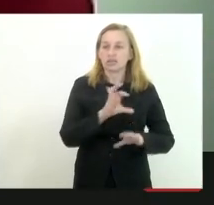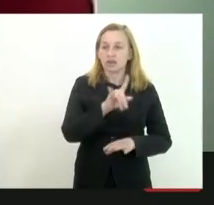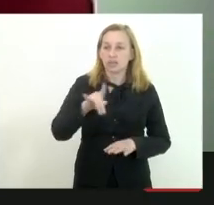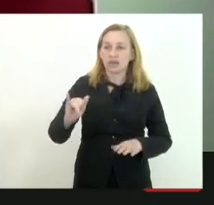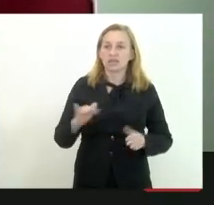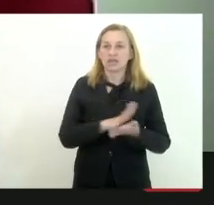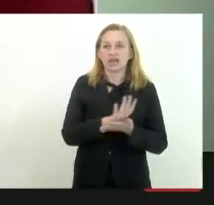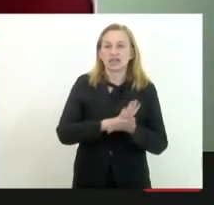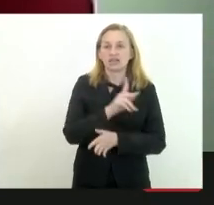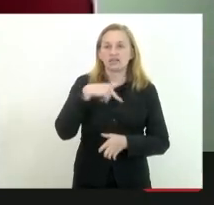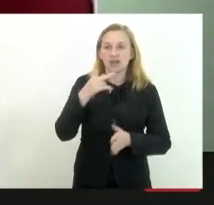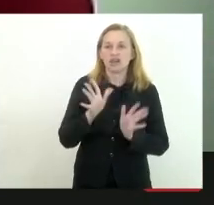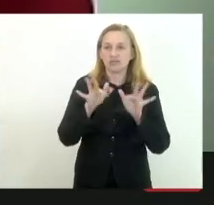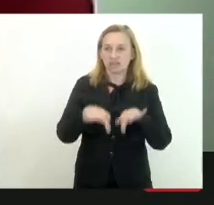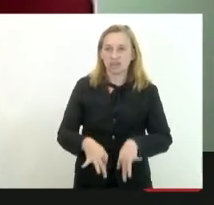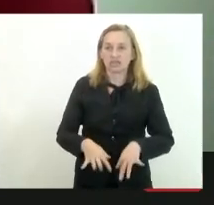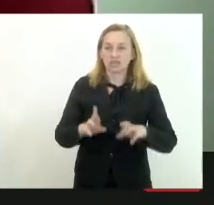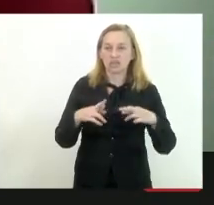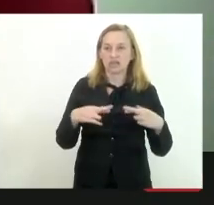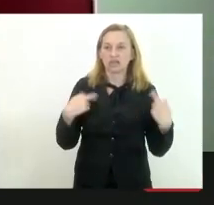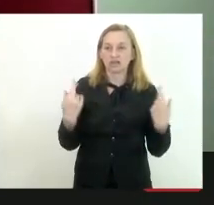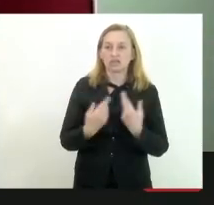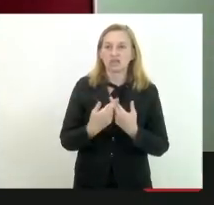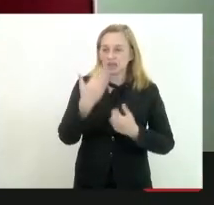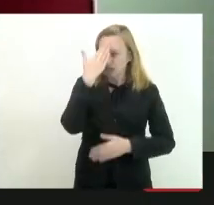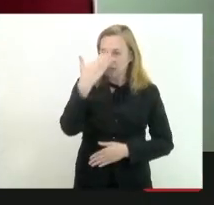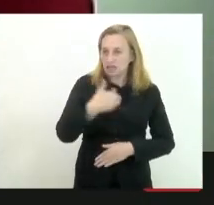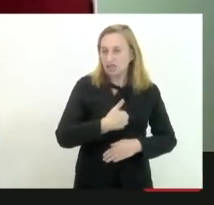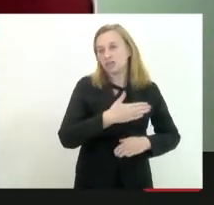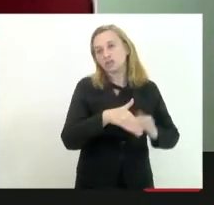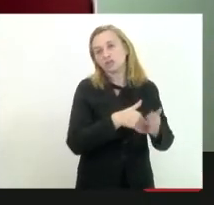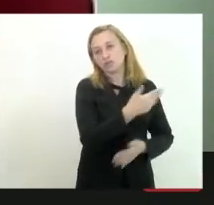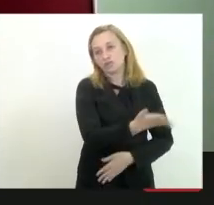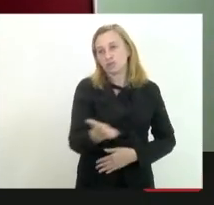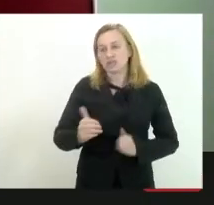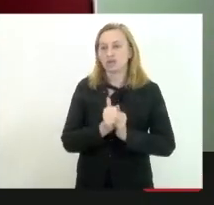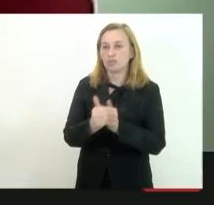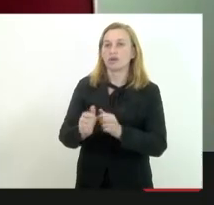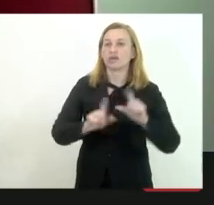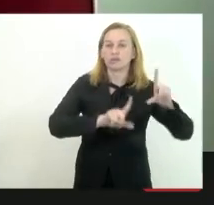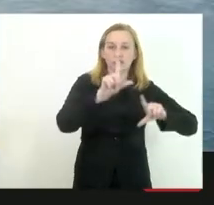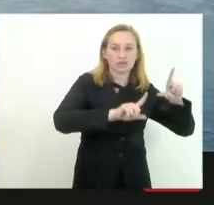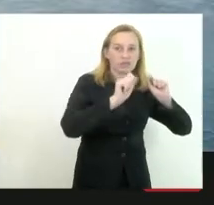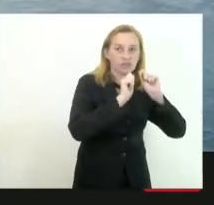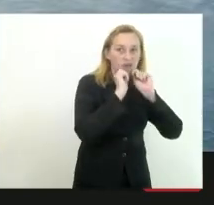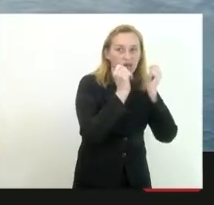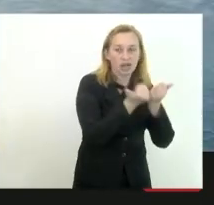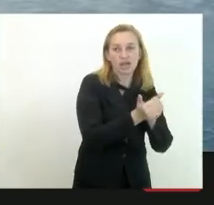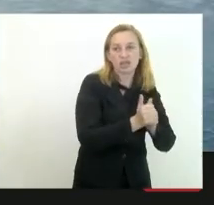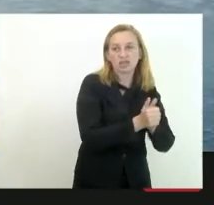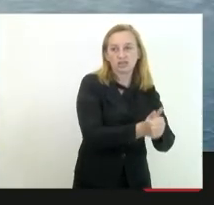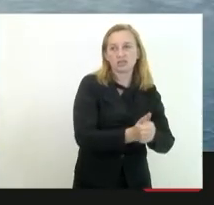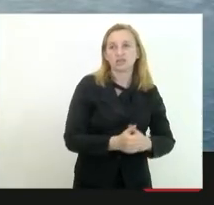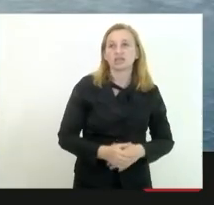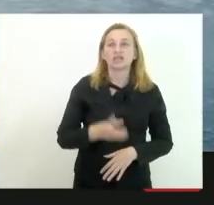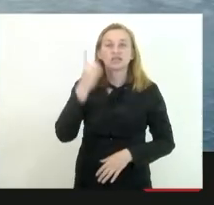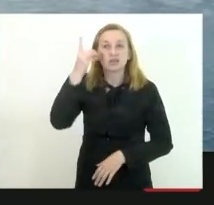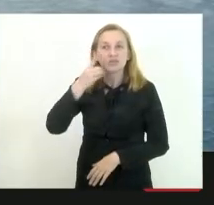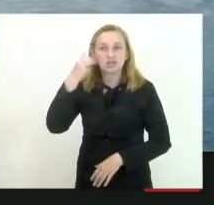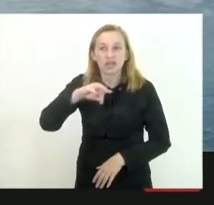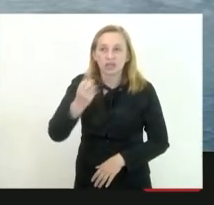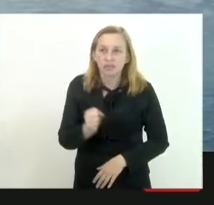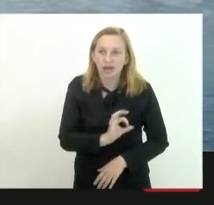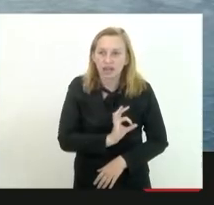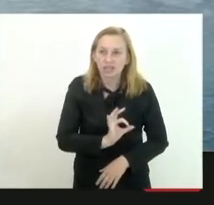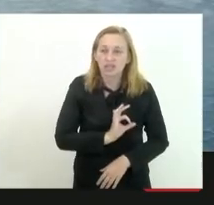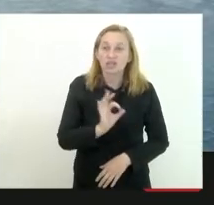tratar, declaro encerrada, agradecendo a todos que nos acompanham pela TV Alerta. Boa tarde. Deputada Marta, assim,